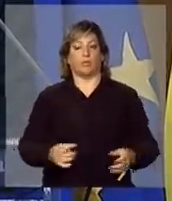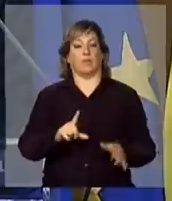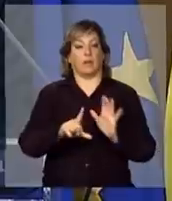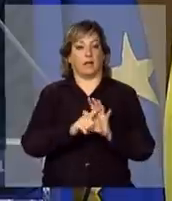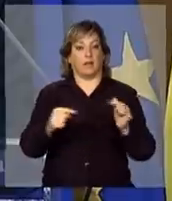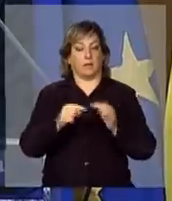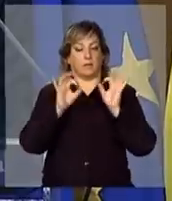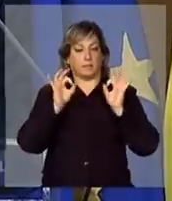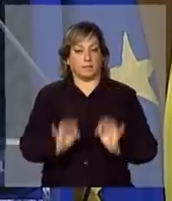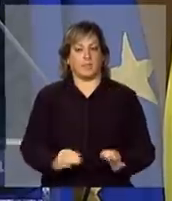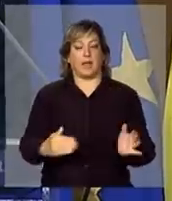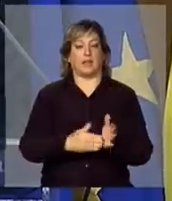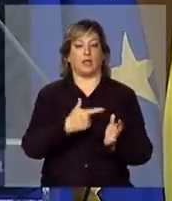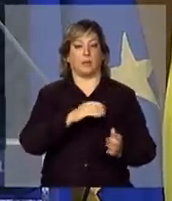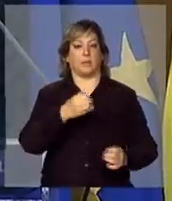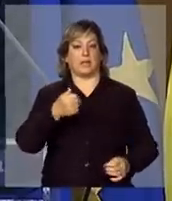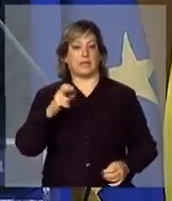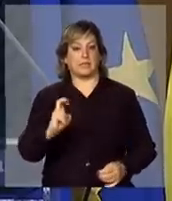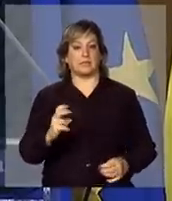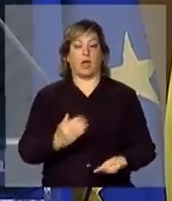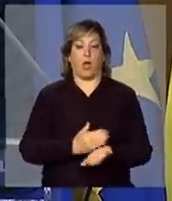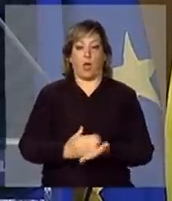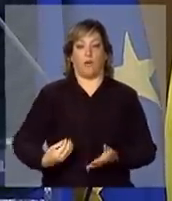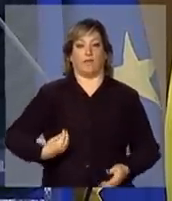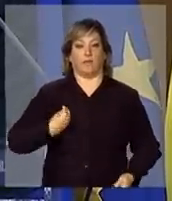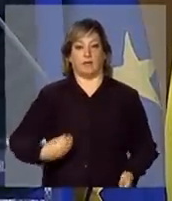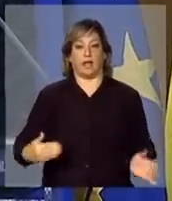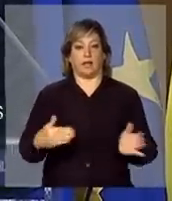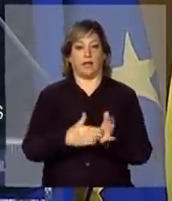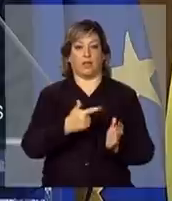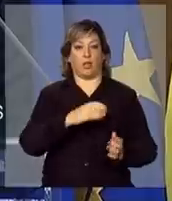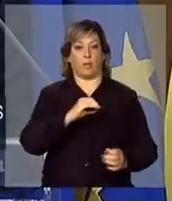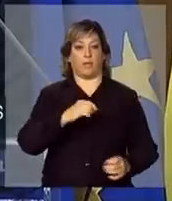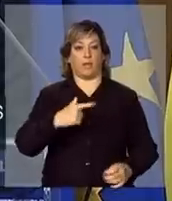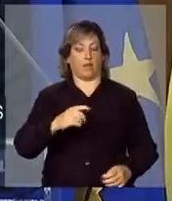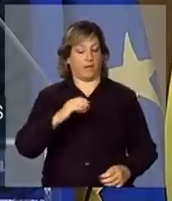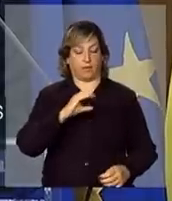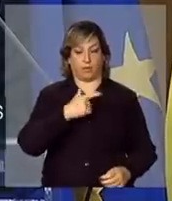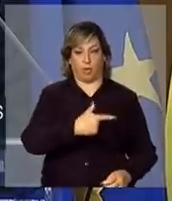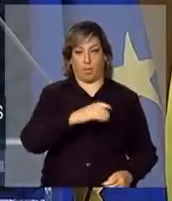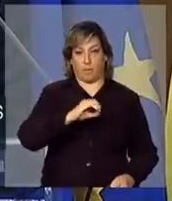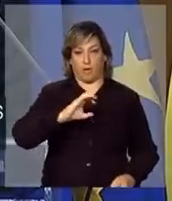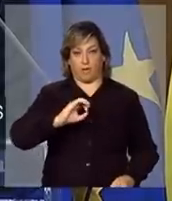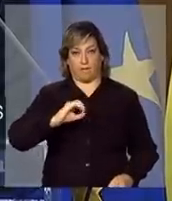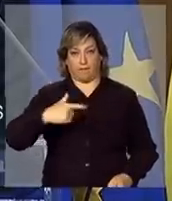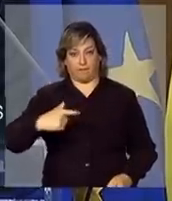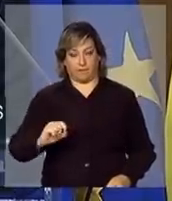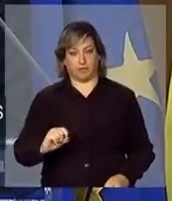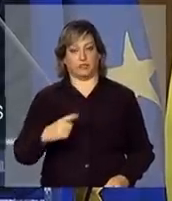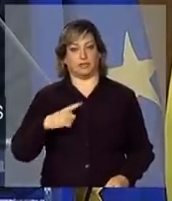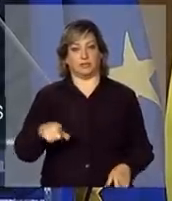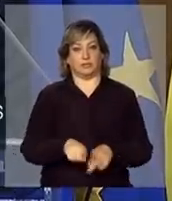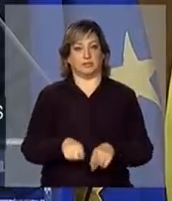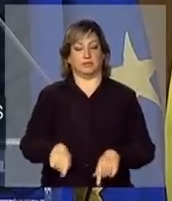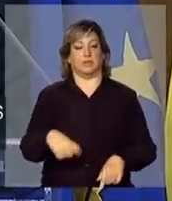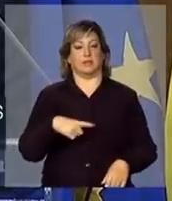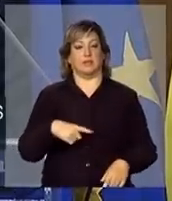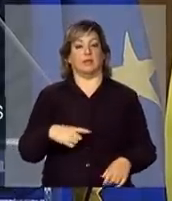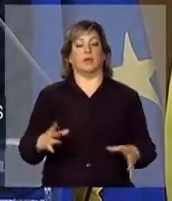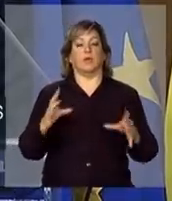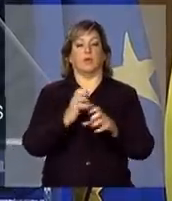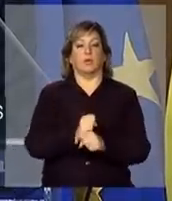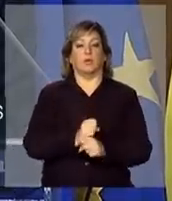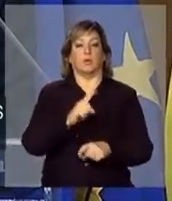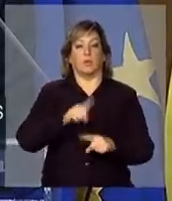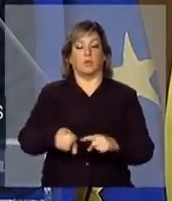até 2015, de modo a entrar em vigência até 2020, ou a partir de 2020. Por fim, uma brevíssima conclusão sobre